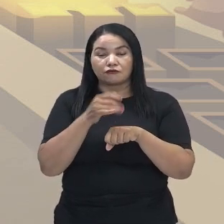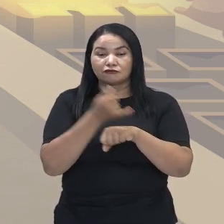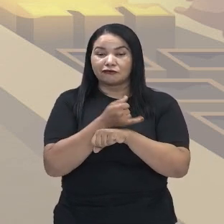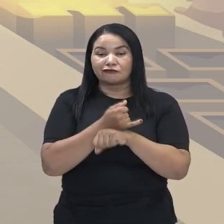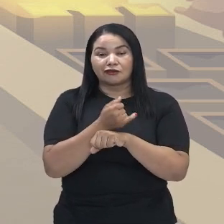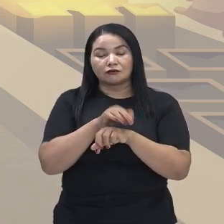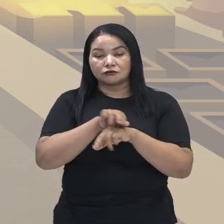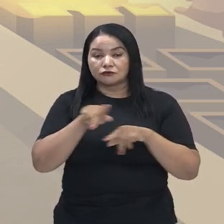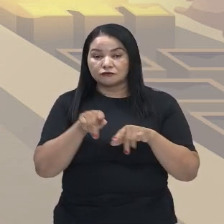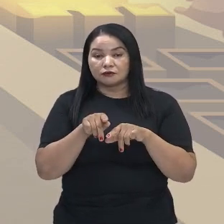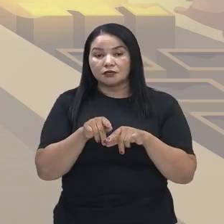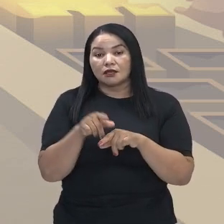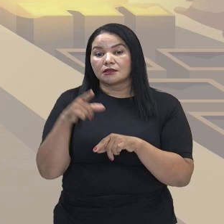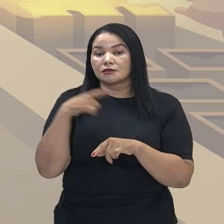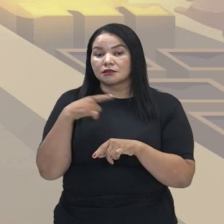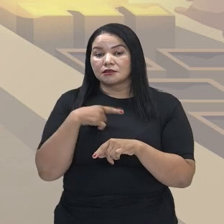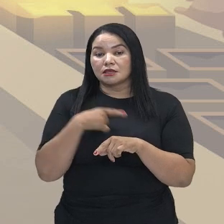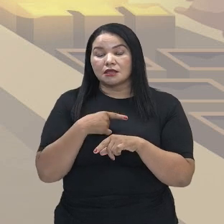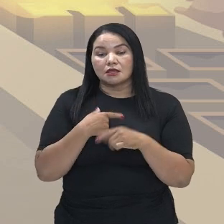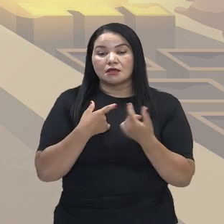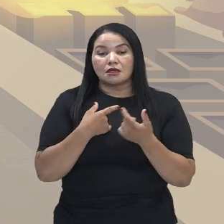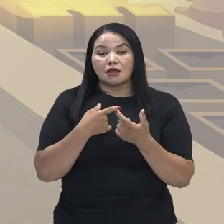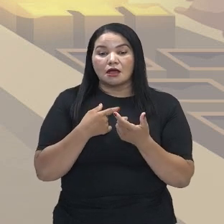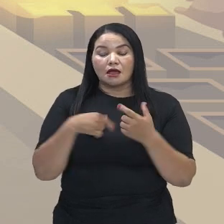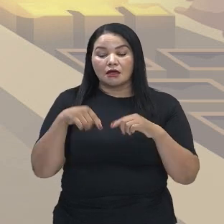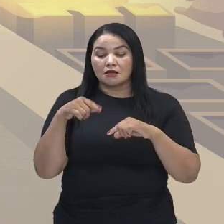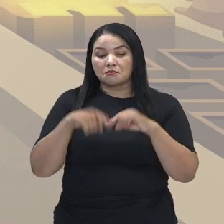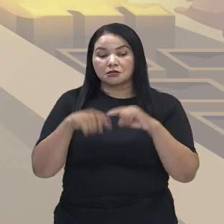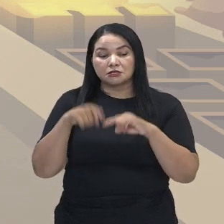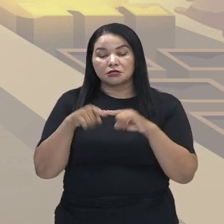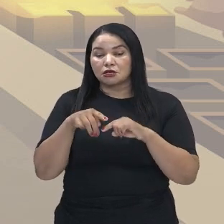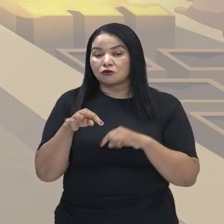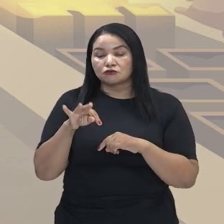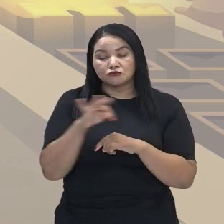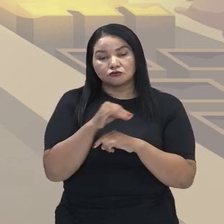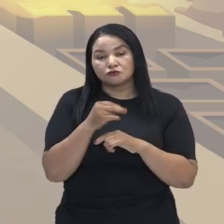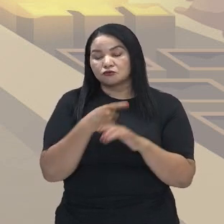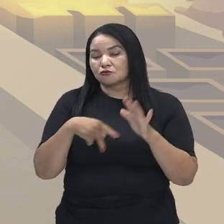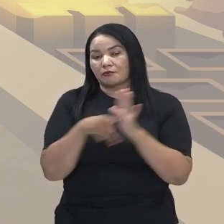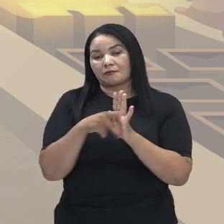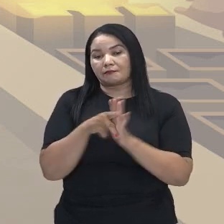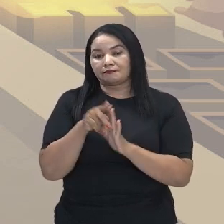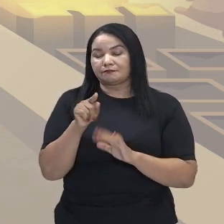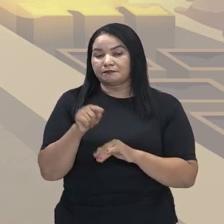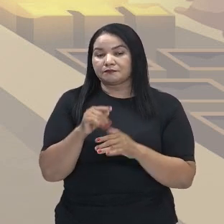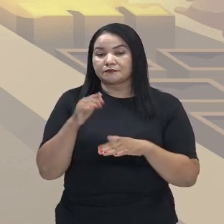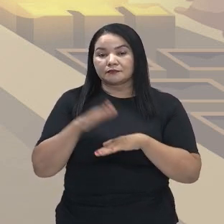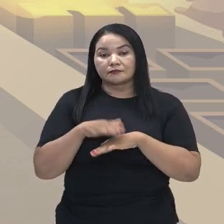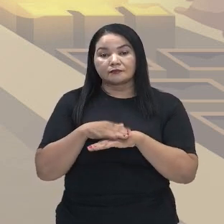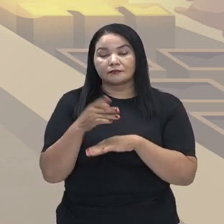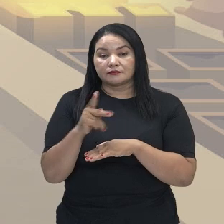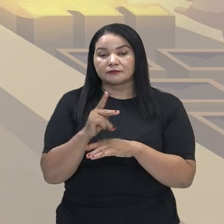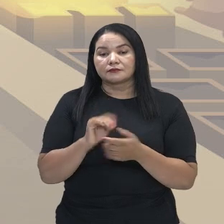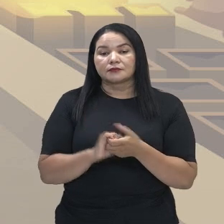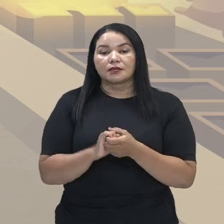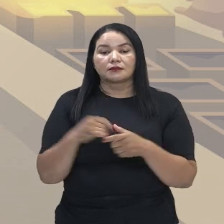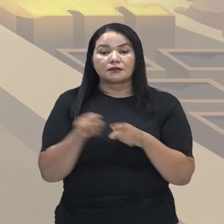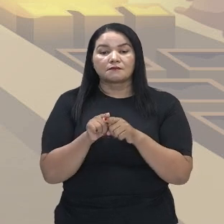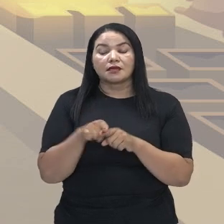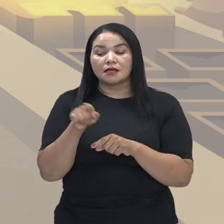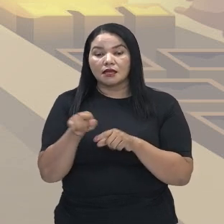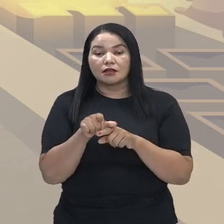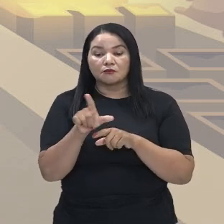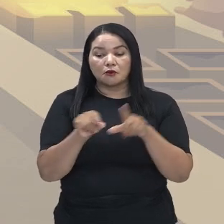Ele detém todos esses recursos. E ele que vai empregar e explorar a mão de obra